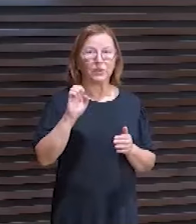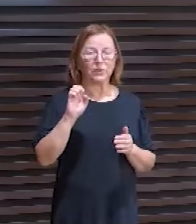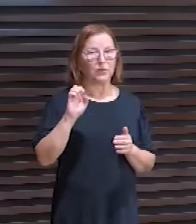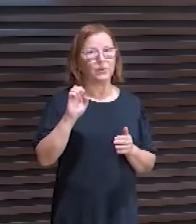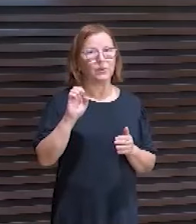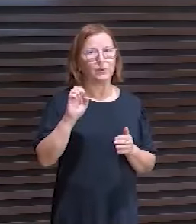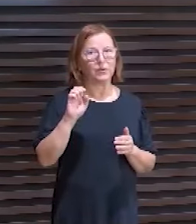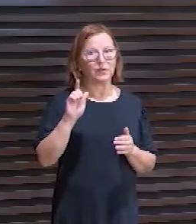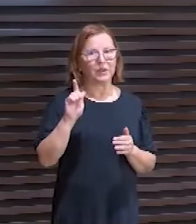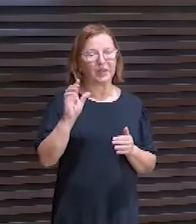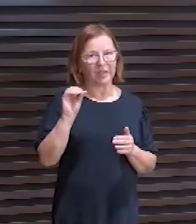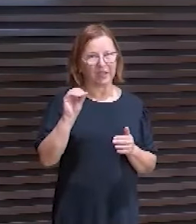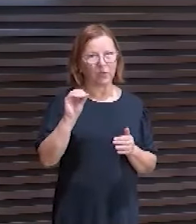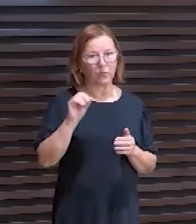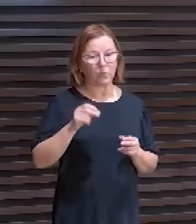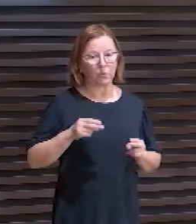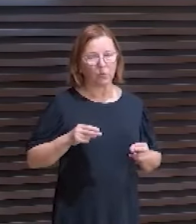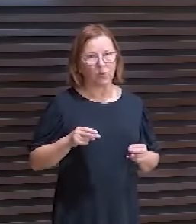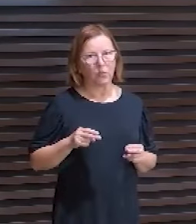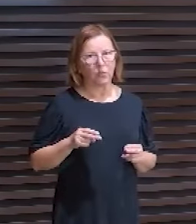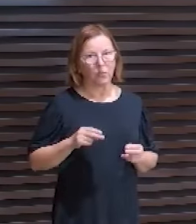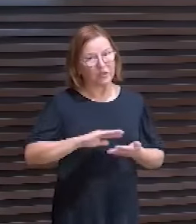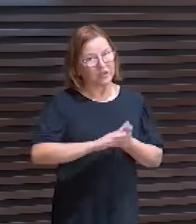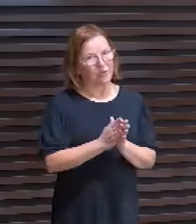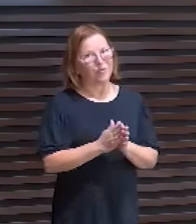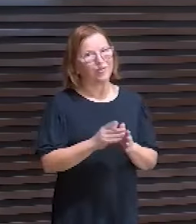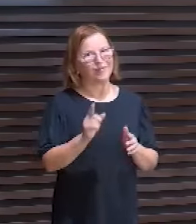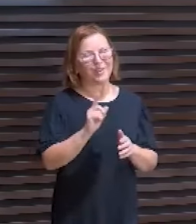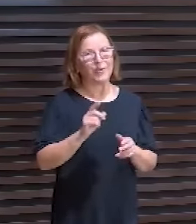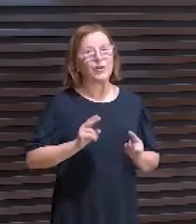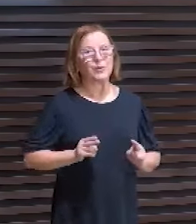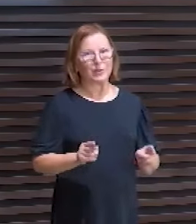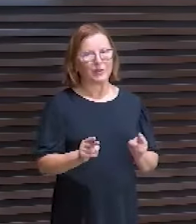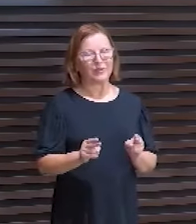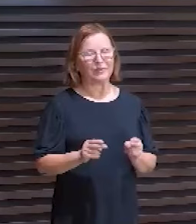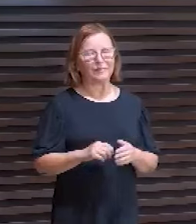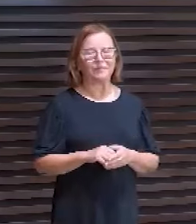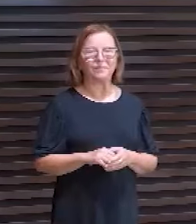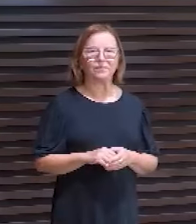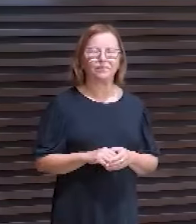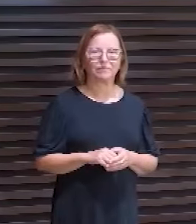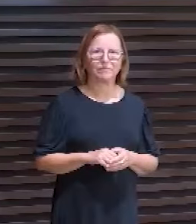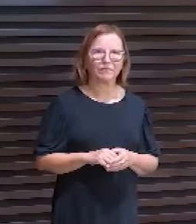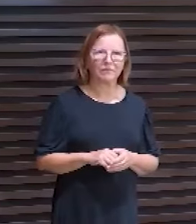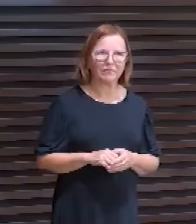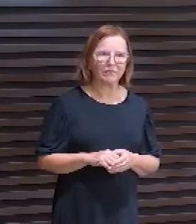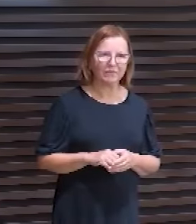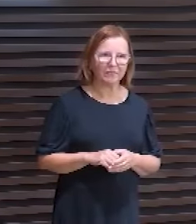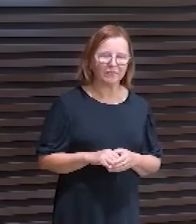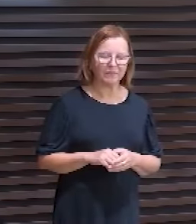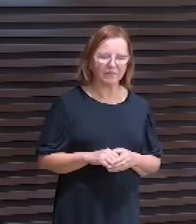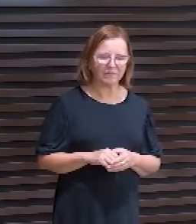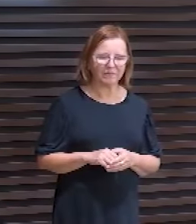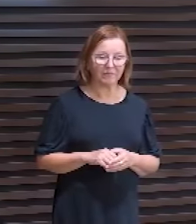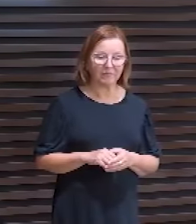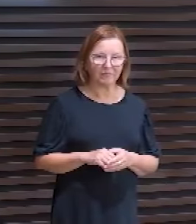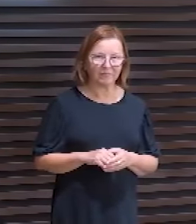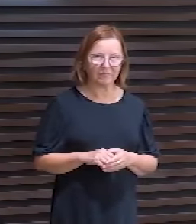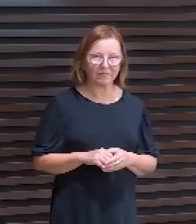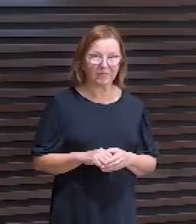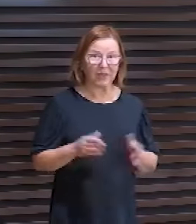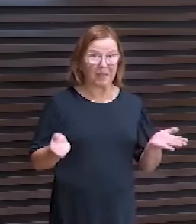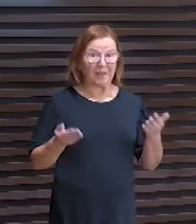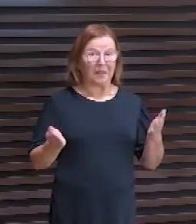condenável é o seu governo que é egoísmo ou egolatria a exacerbação do